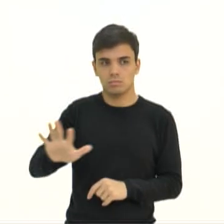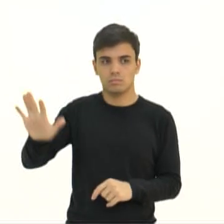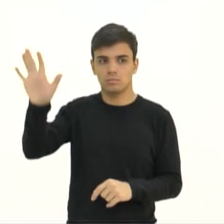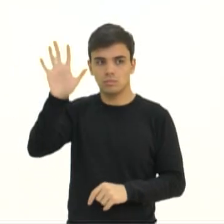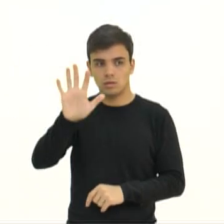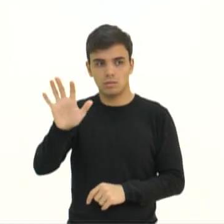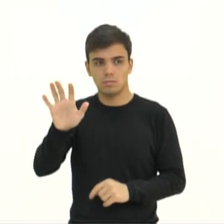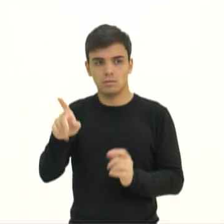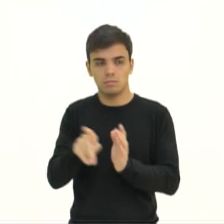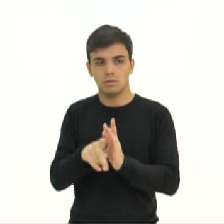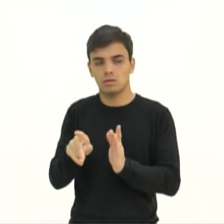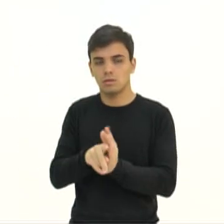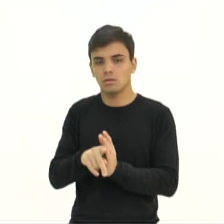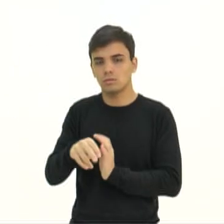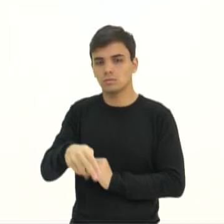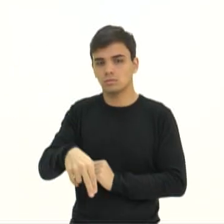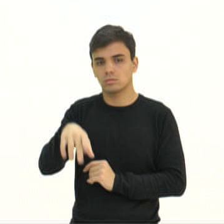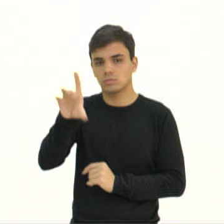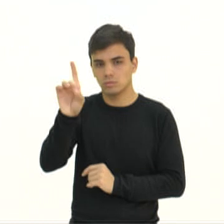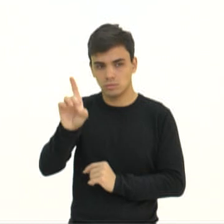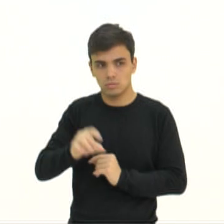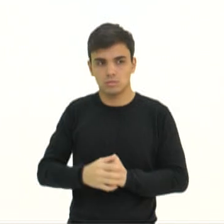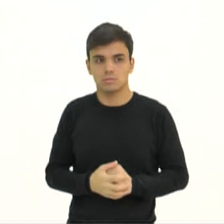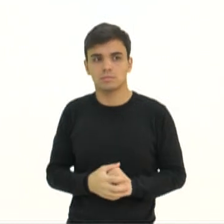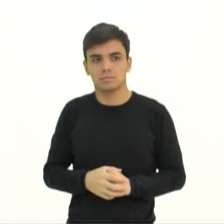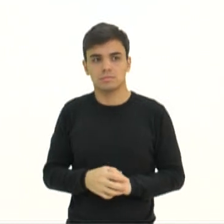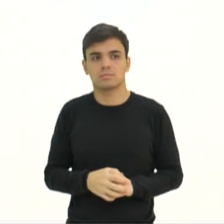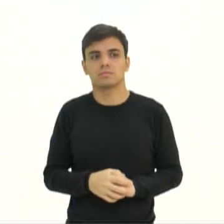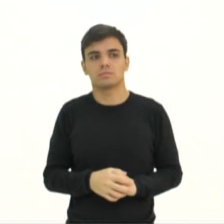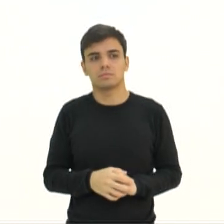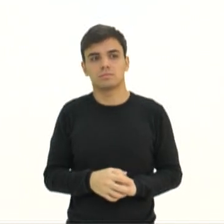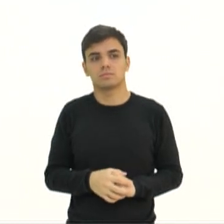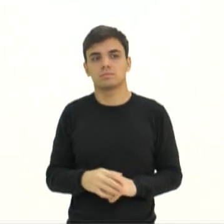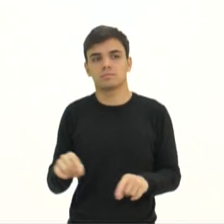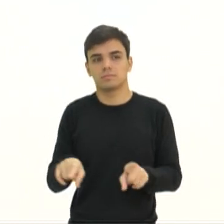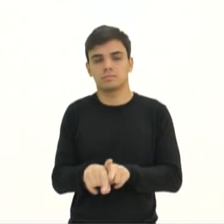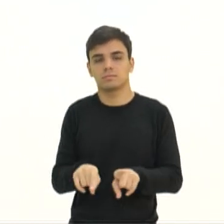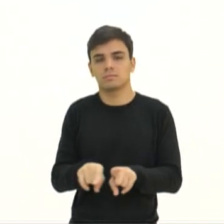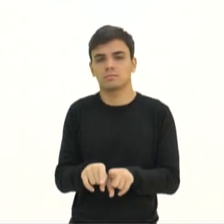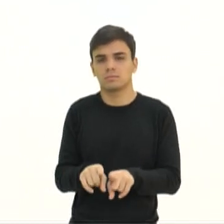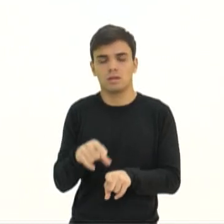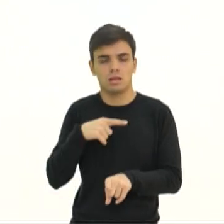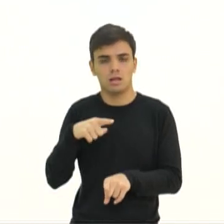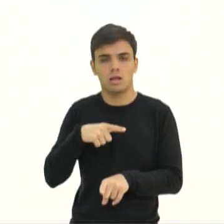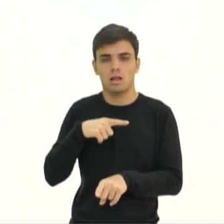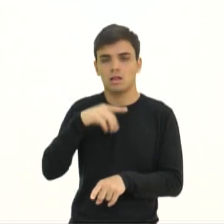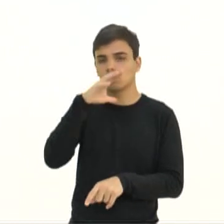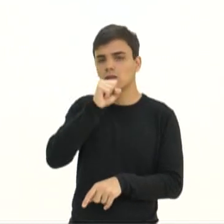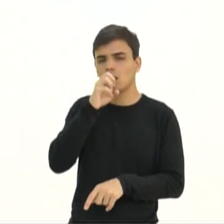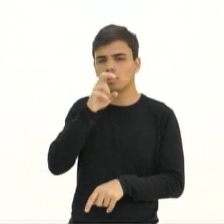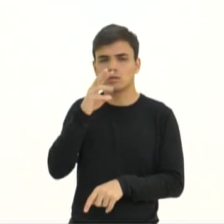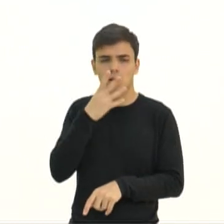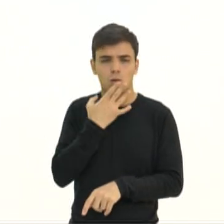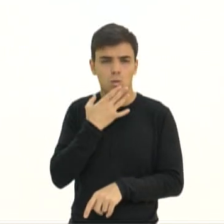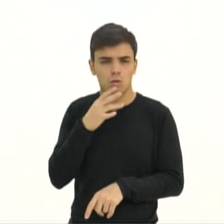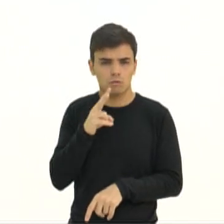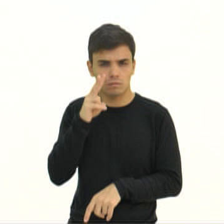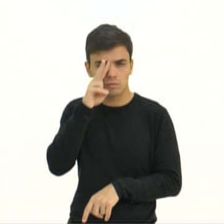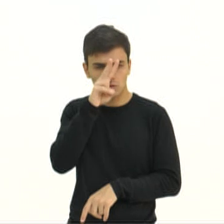recorte só da região Nordeste, e aí nós temos ali o que está nesse laranja mais forte ali, são as